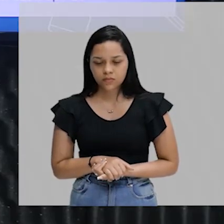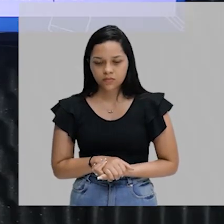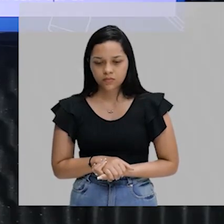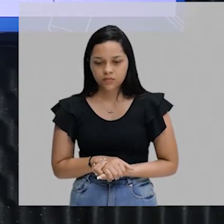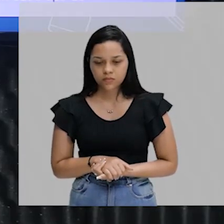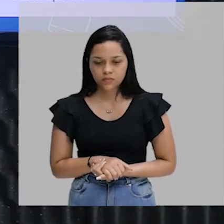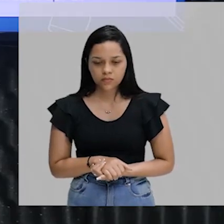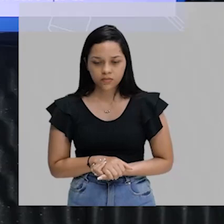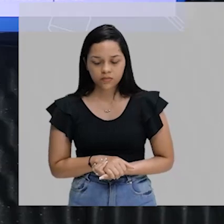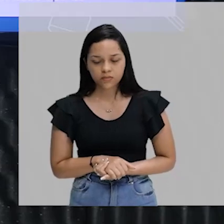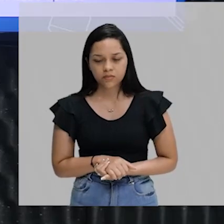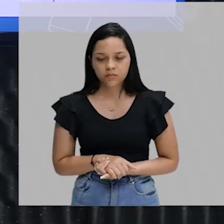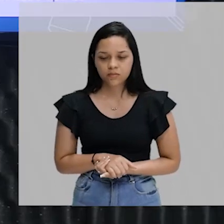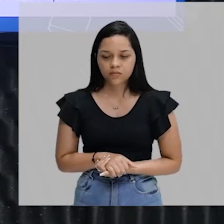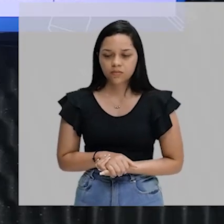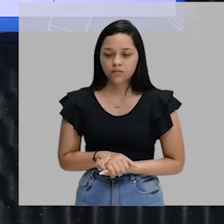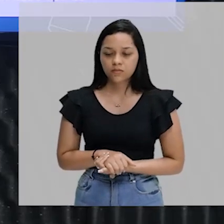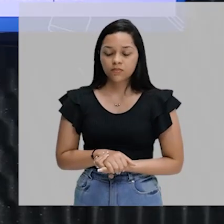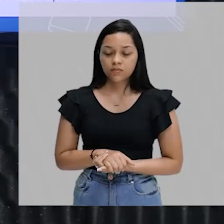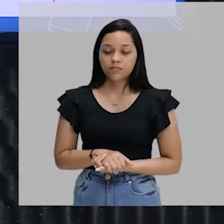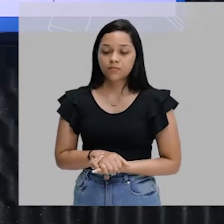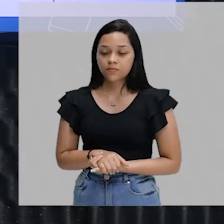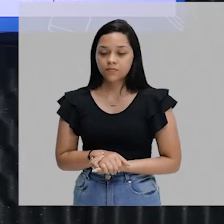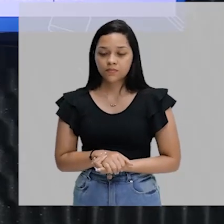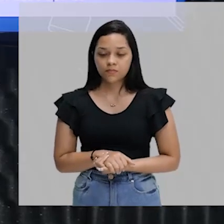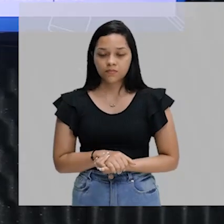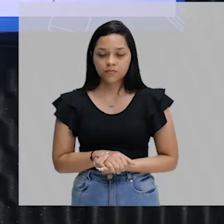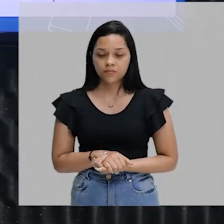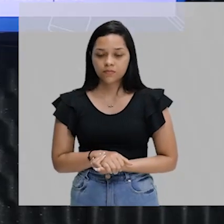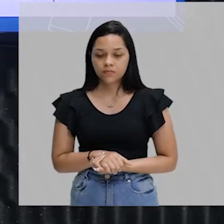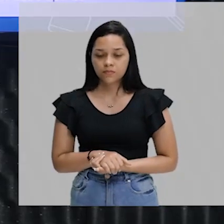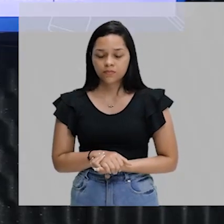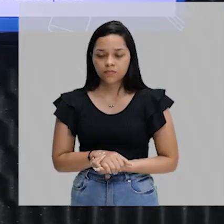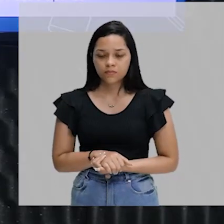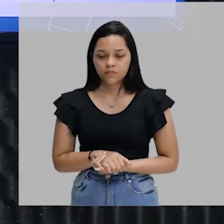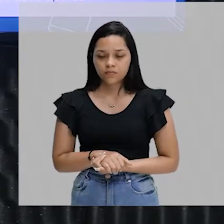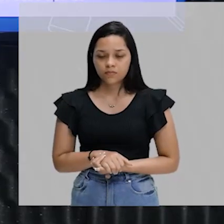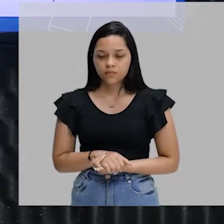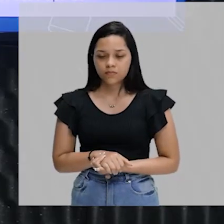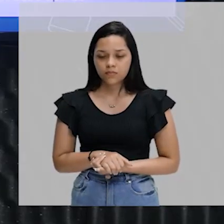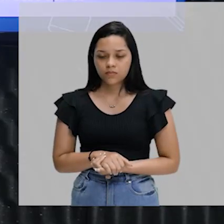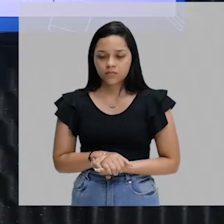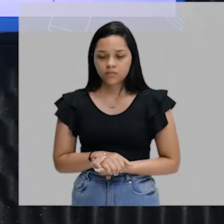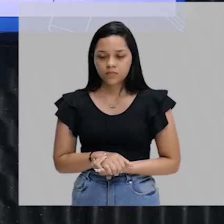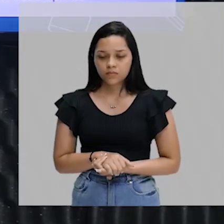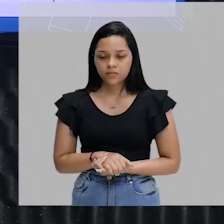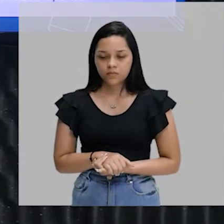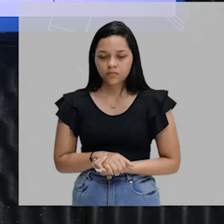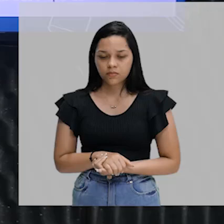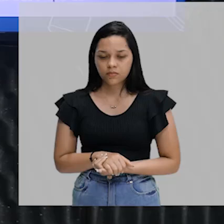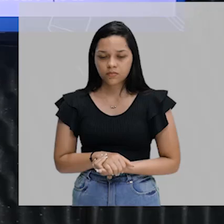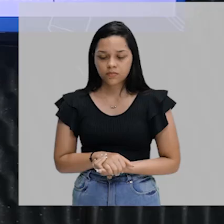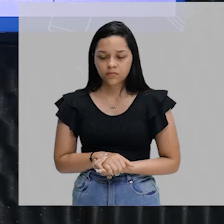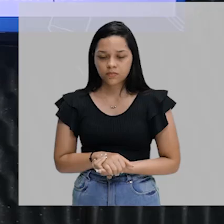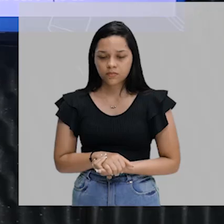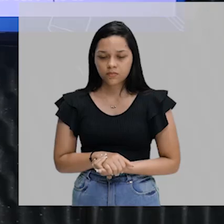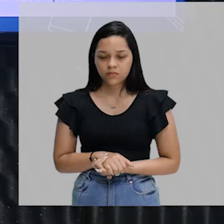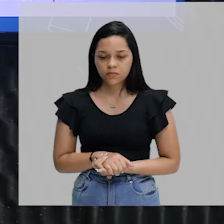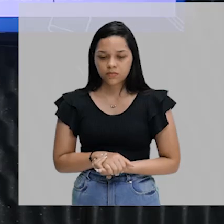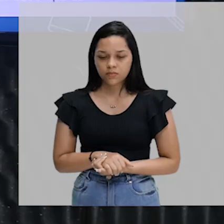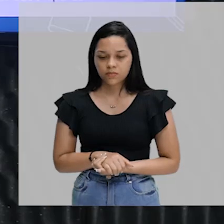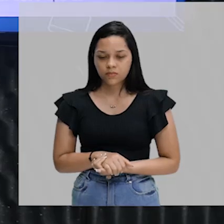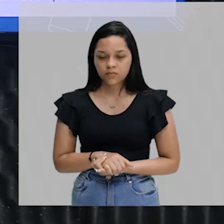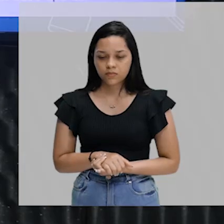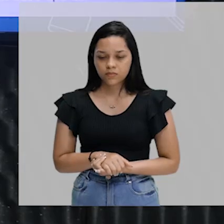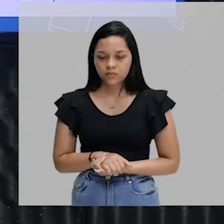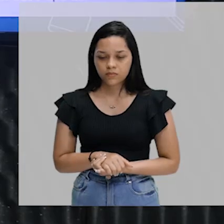Os riscos ambientais da soja transgênica são pequenos, já que ela não tem possibilidade de cruzamento com outras plantas, e